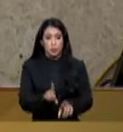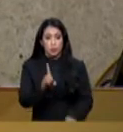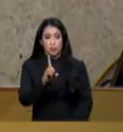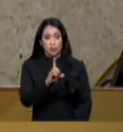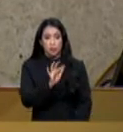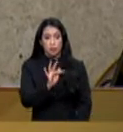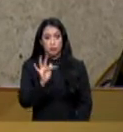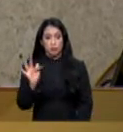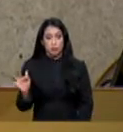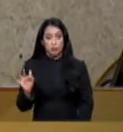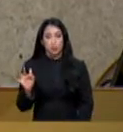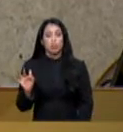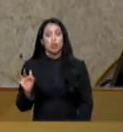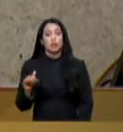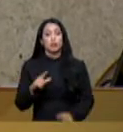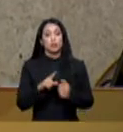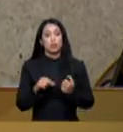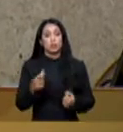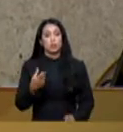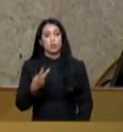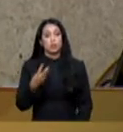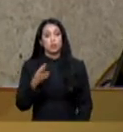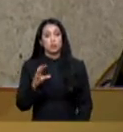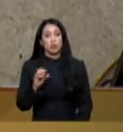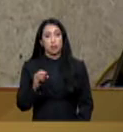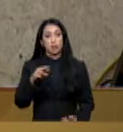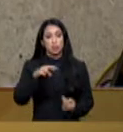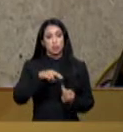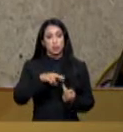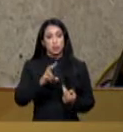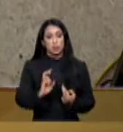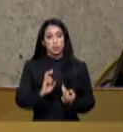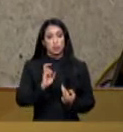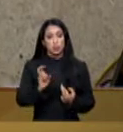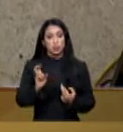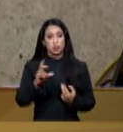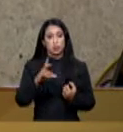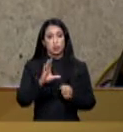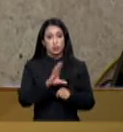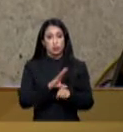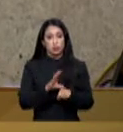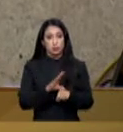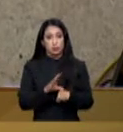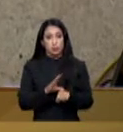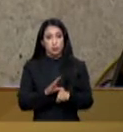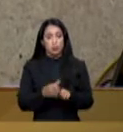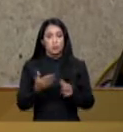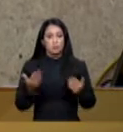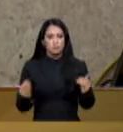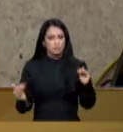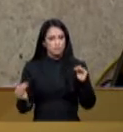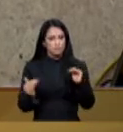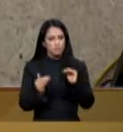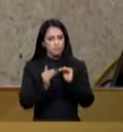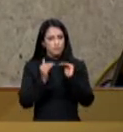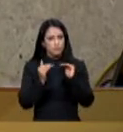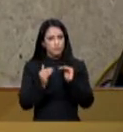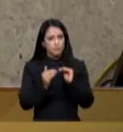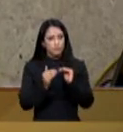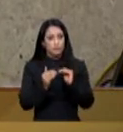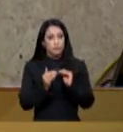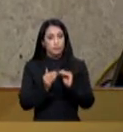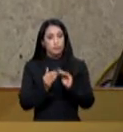Federal, à luz do artigo 30, inciso 5º da Constituição Federal. Nessa linha,